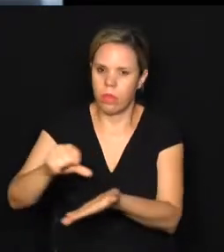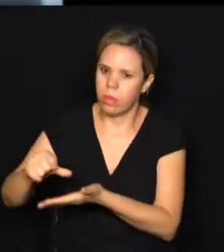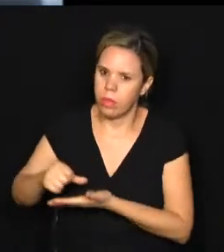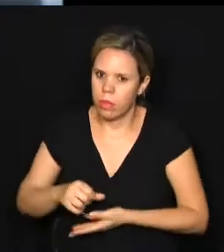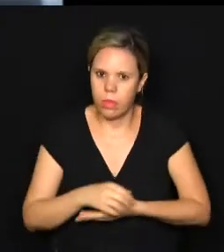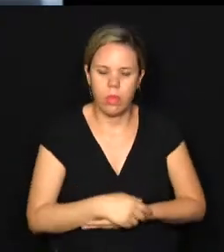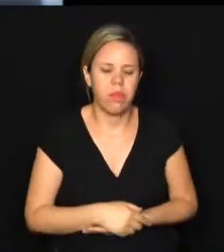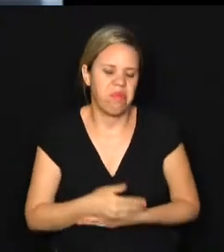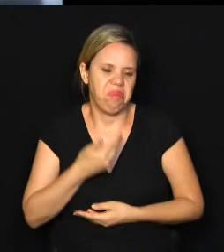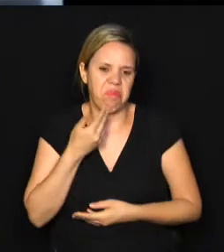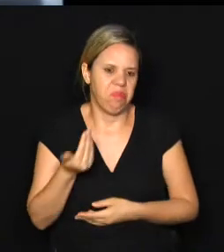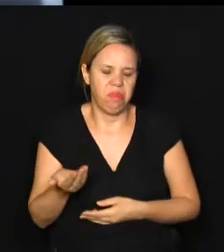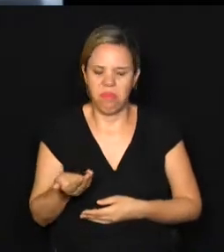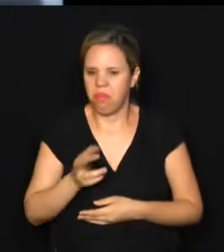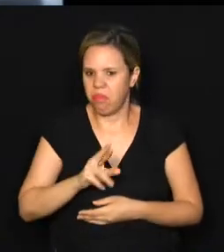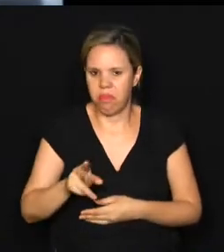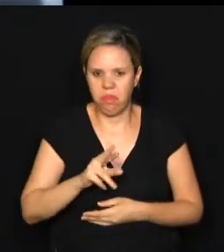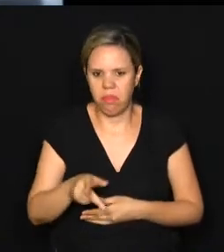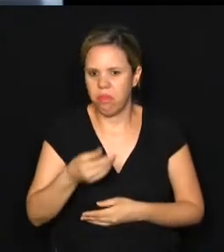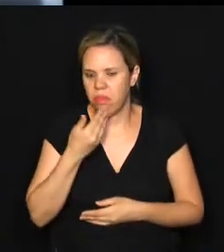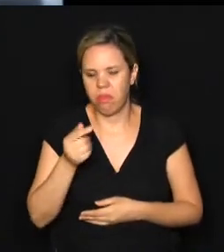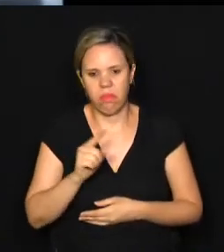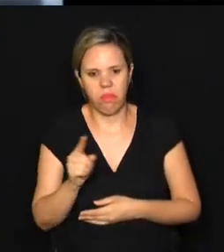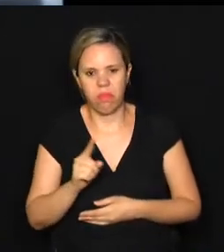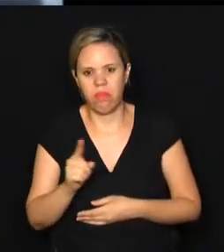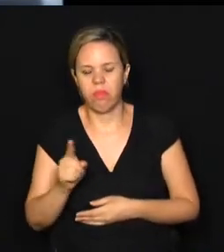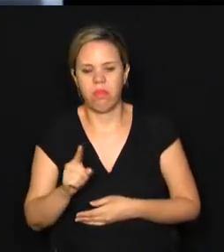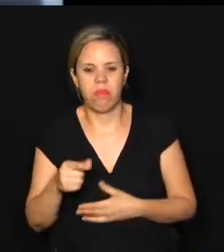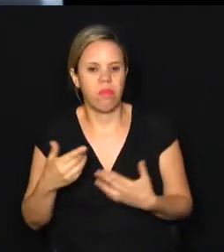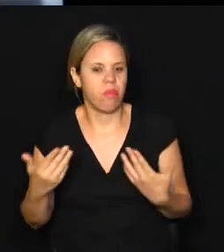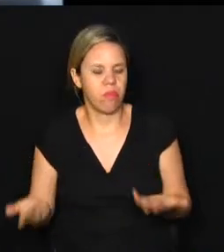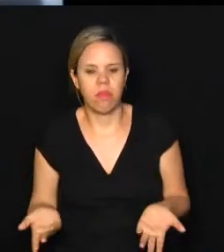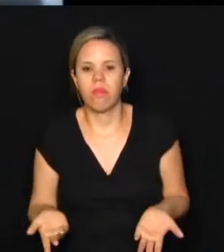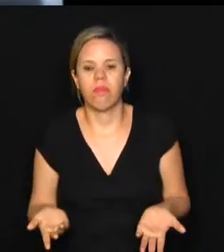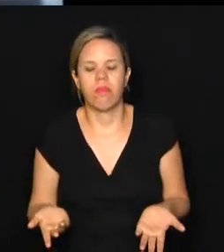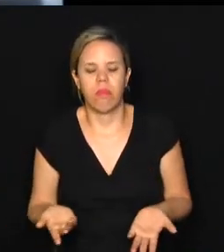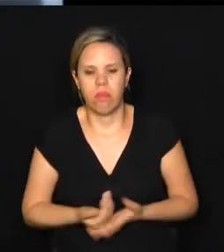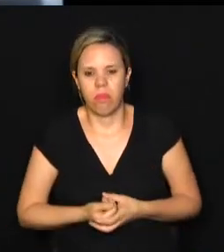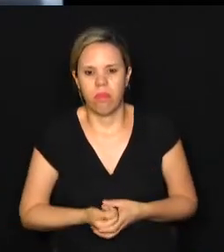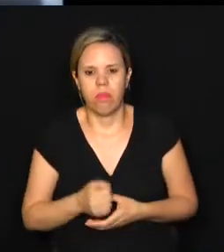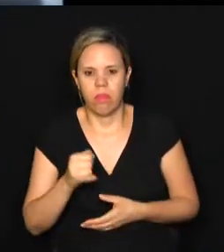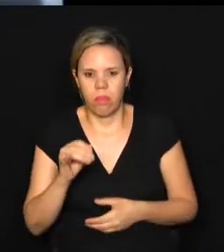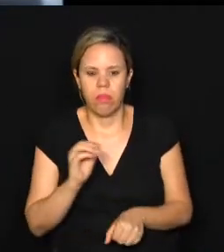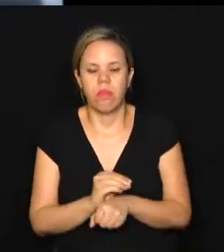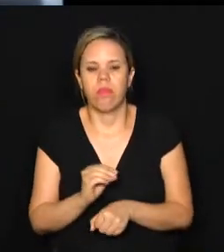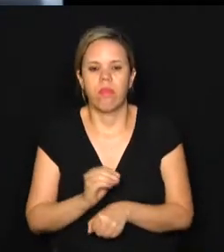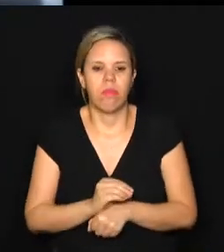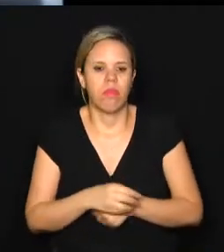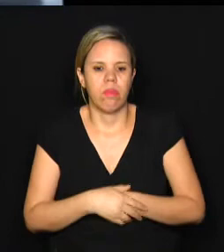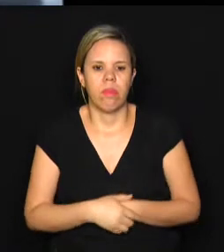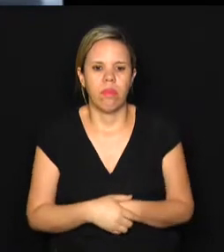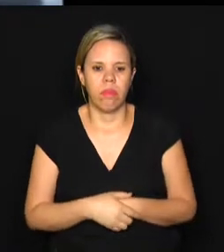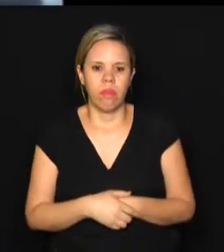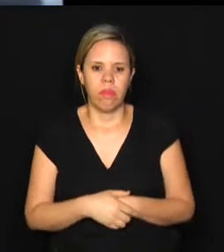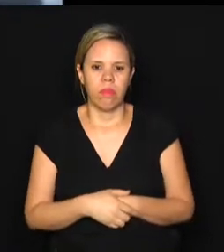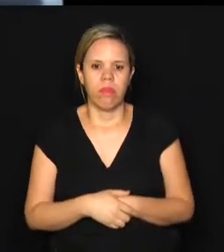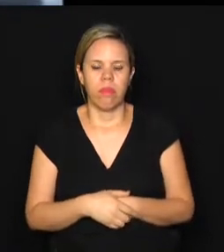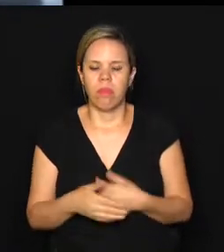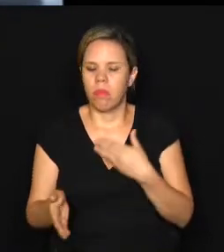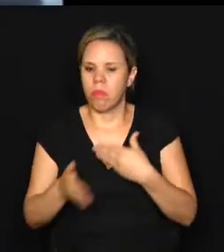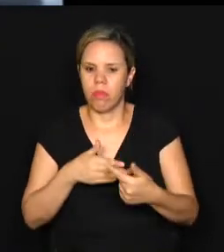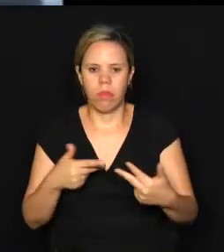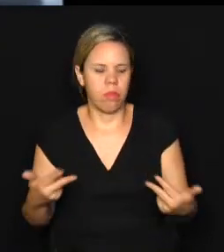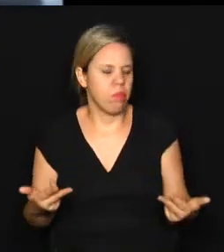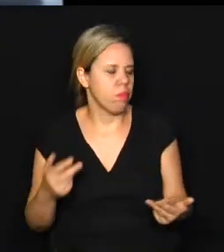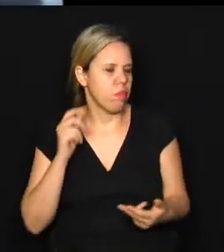está fácil. Não é para ser fácil. Tá? É para ser fácil a preservação. Qualquer coisa